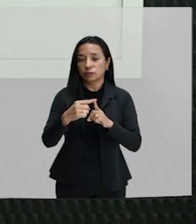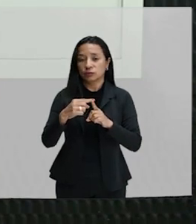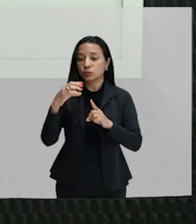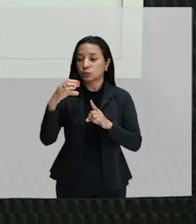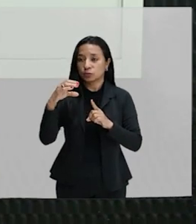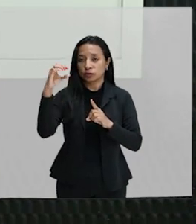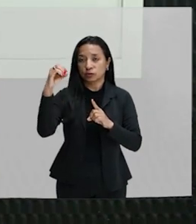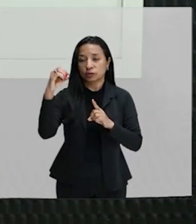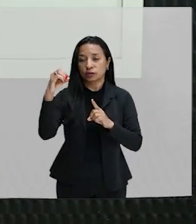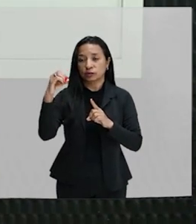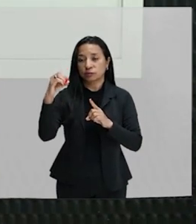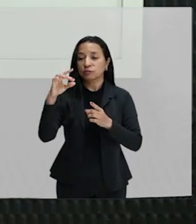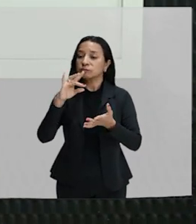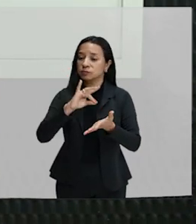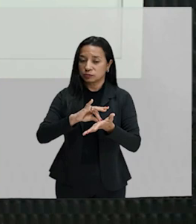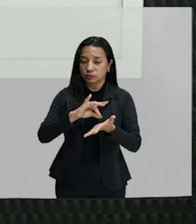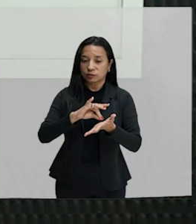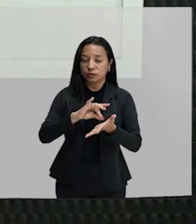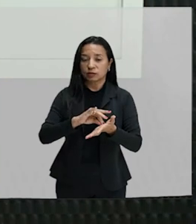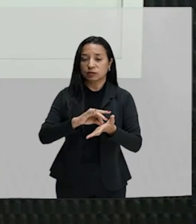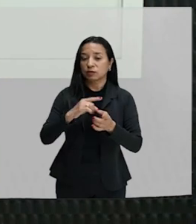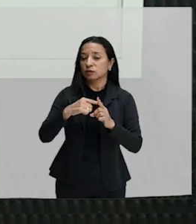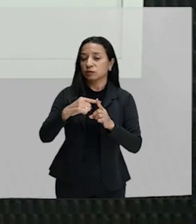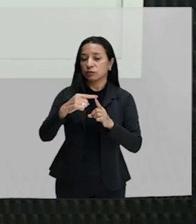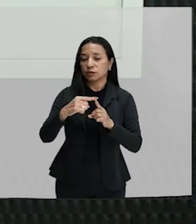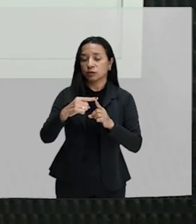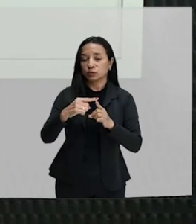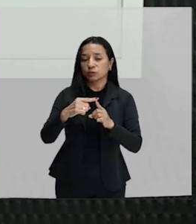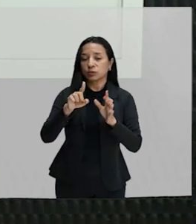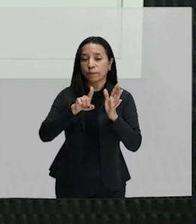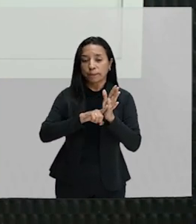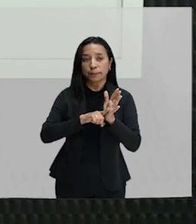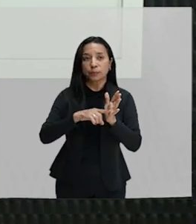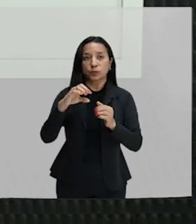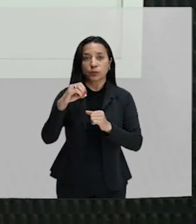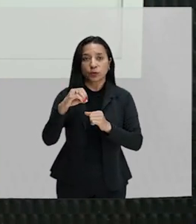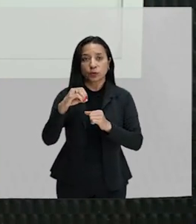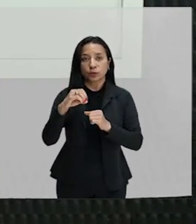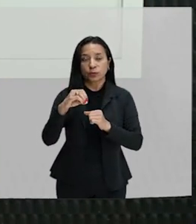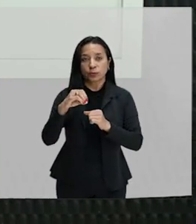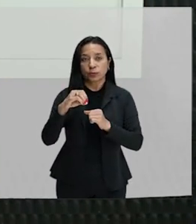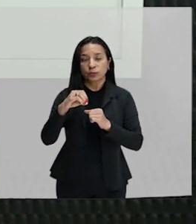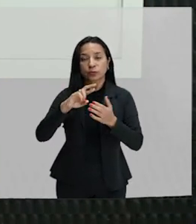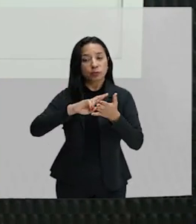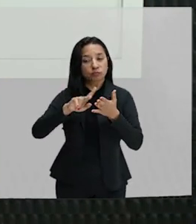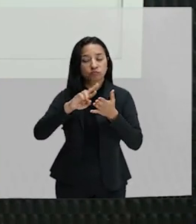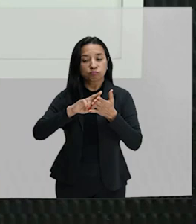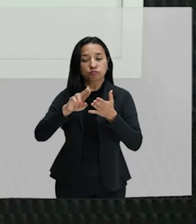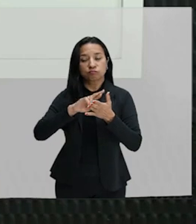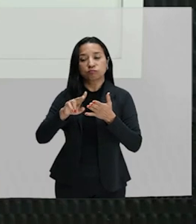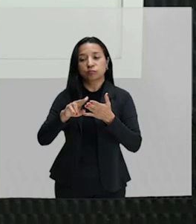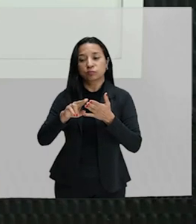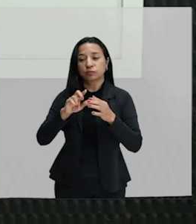z0 tá ok então para as variações nós vamos